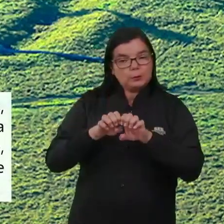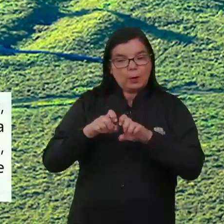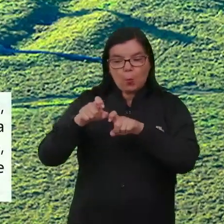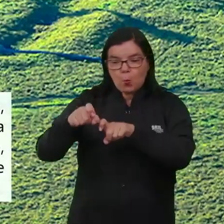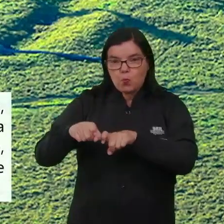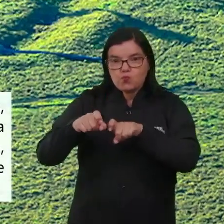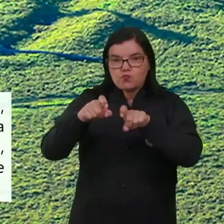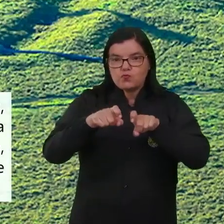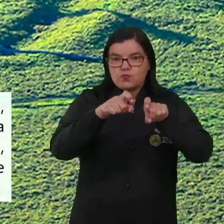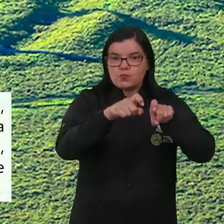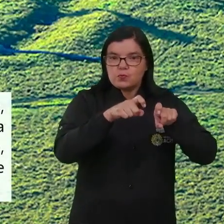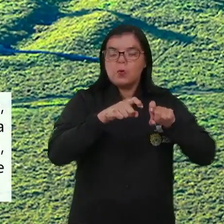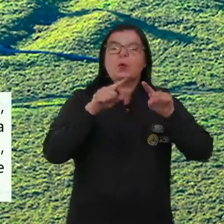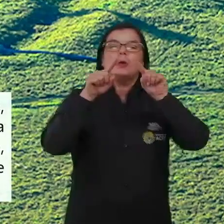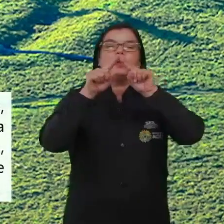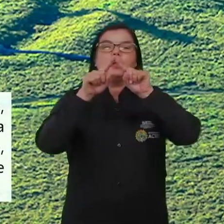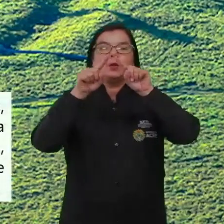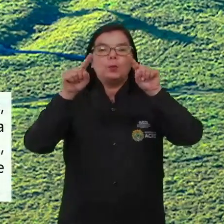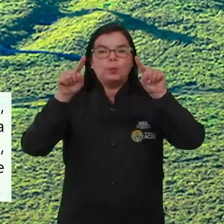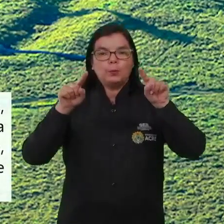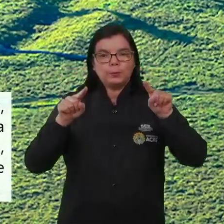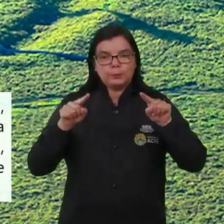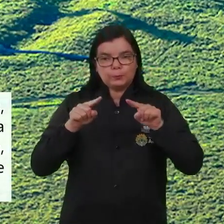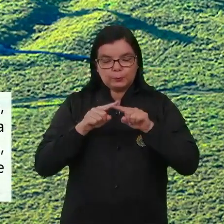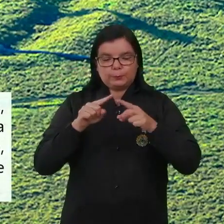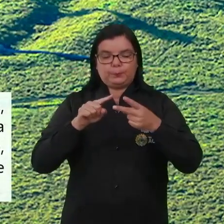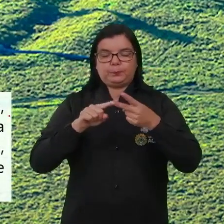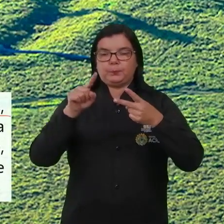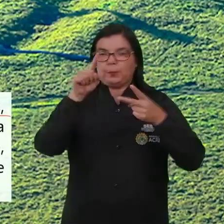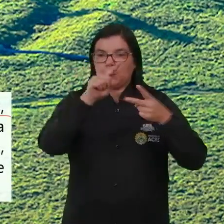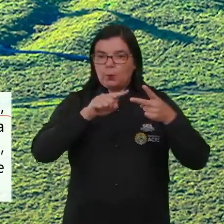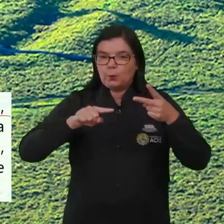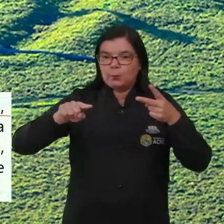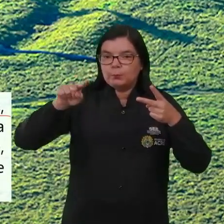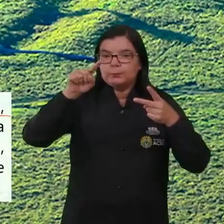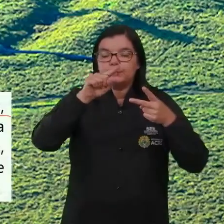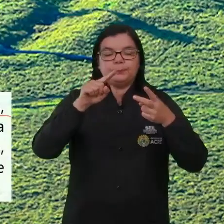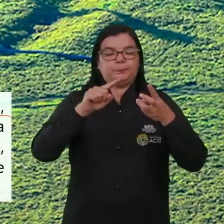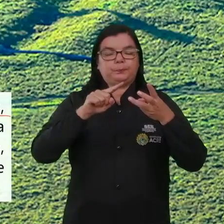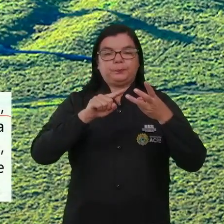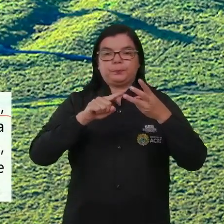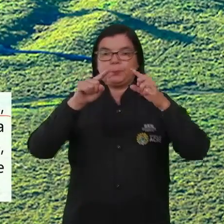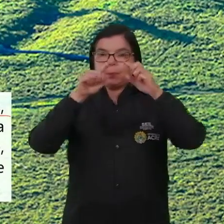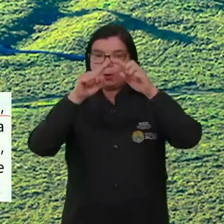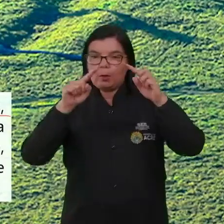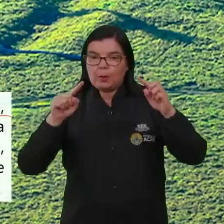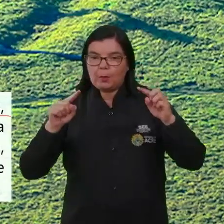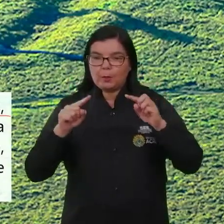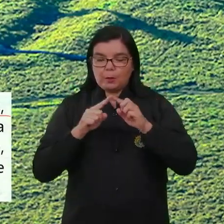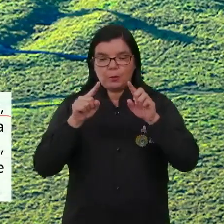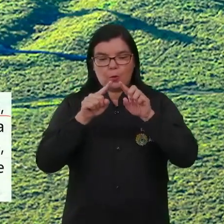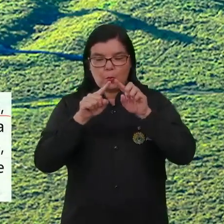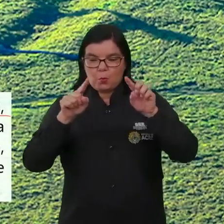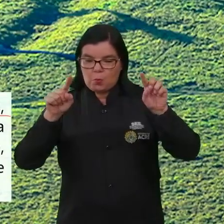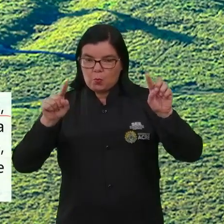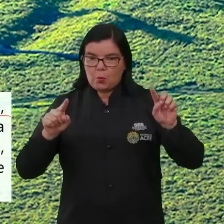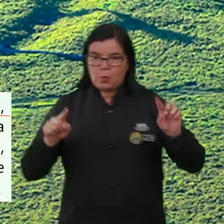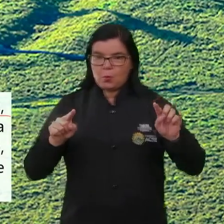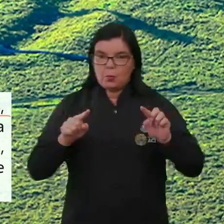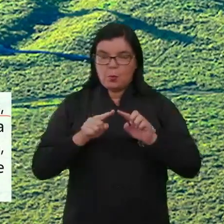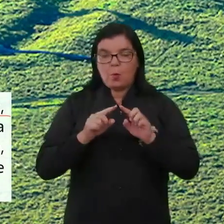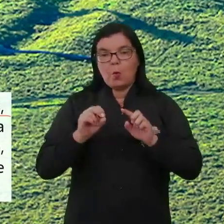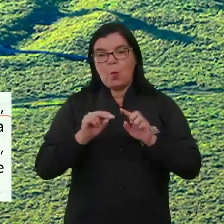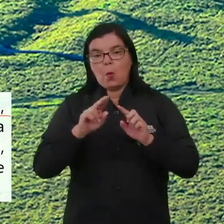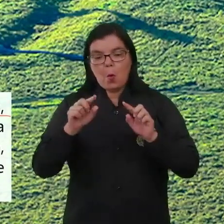escavadas em formatos de círculos, quadrados, retângulos e até mesmo